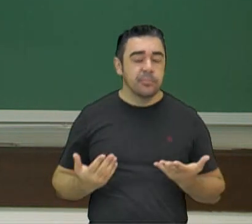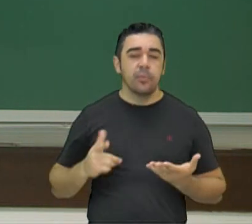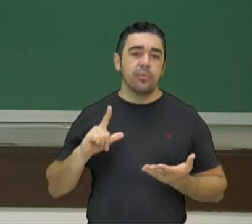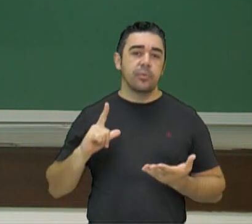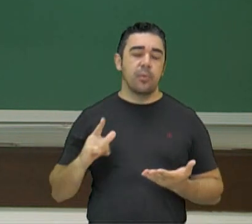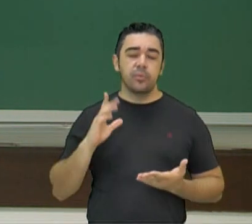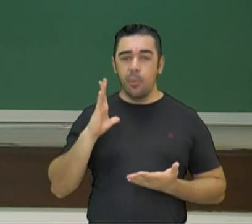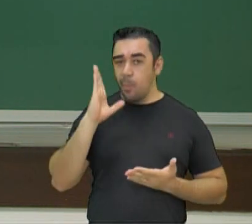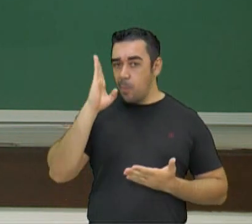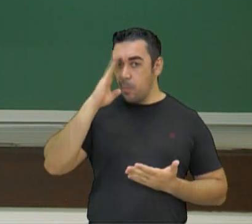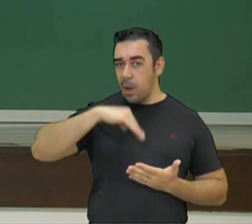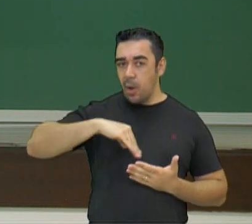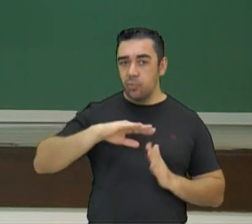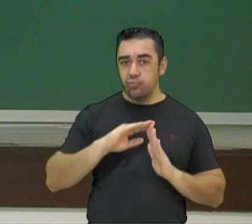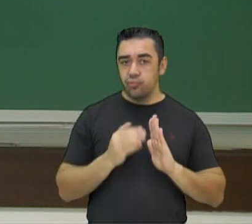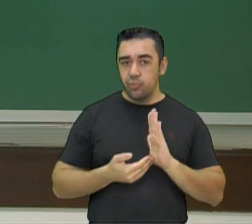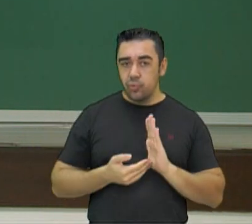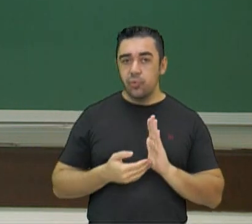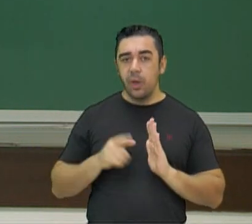mal